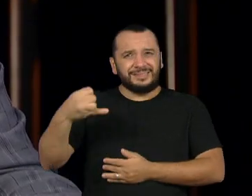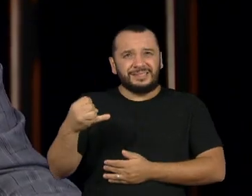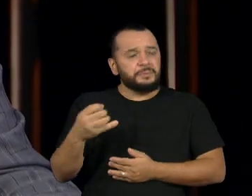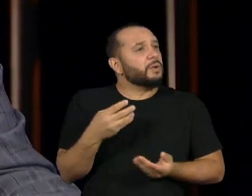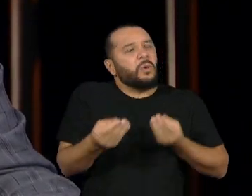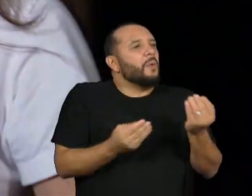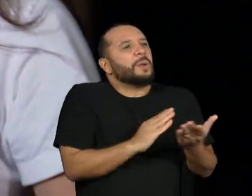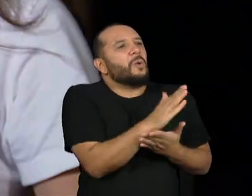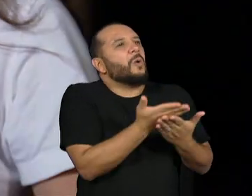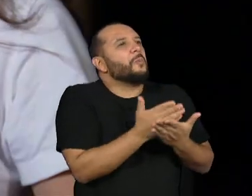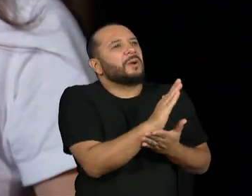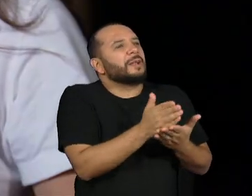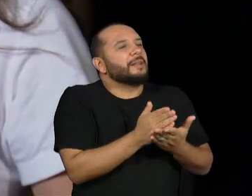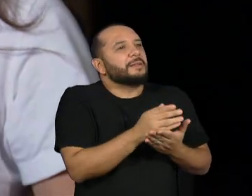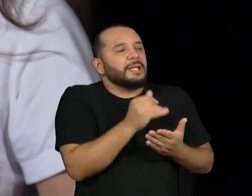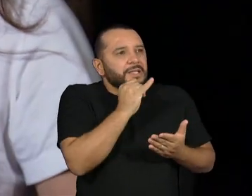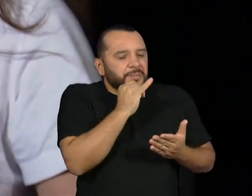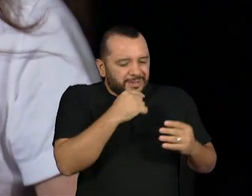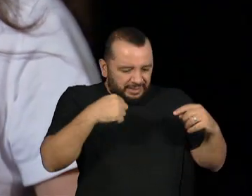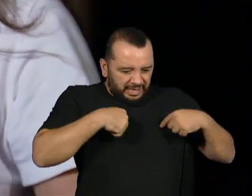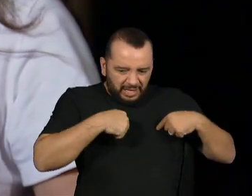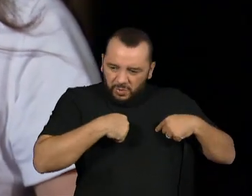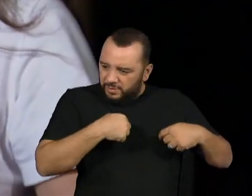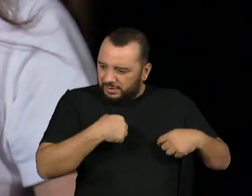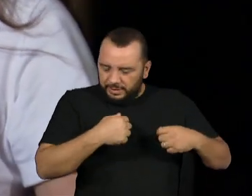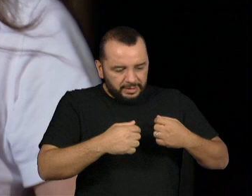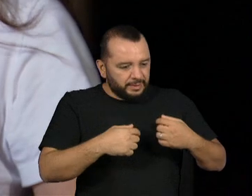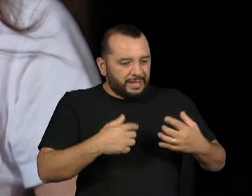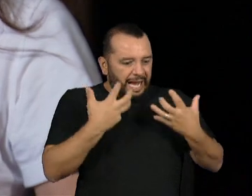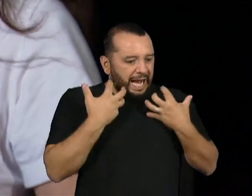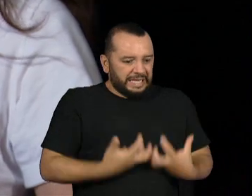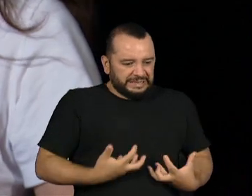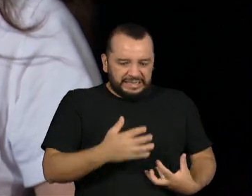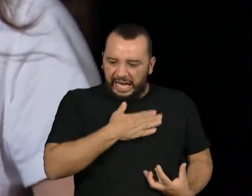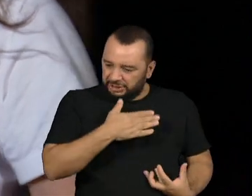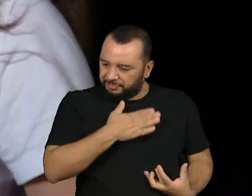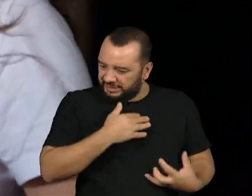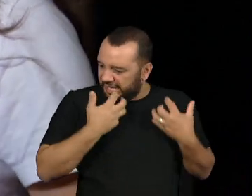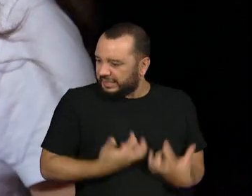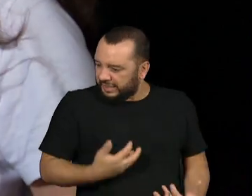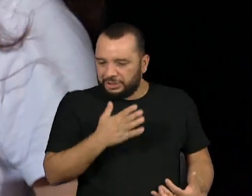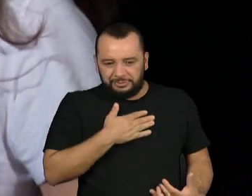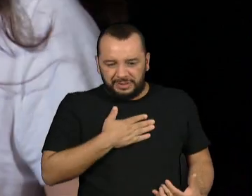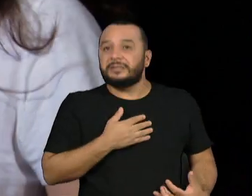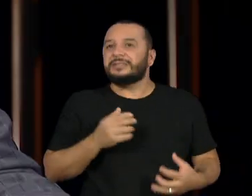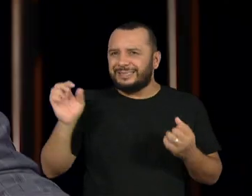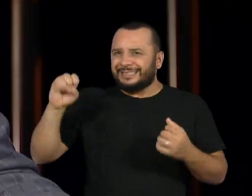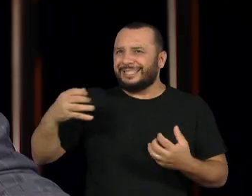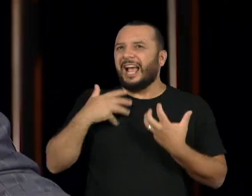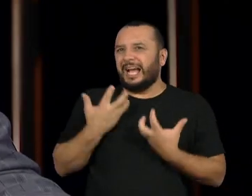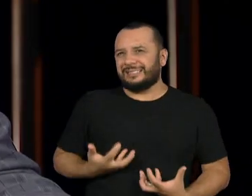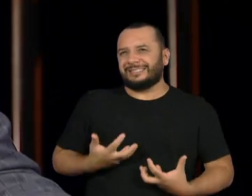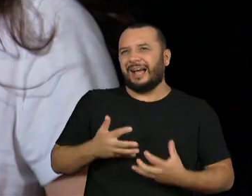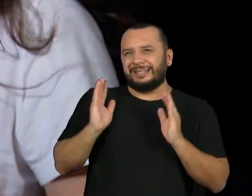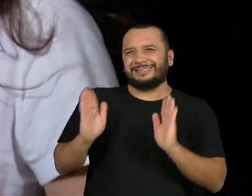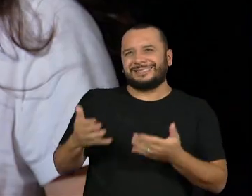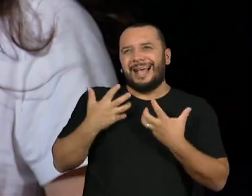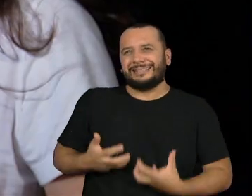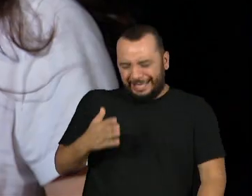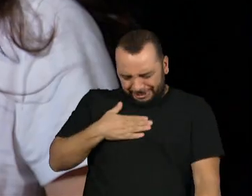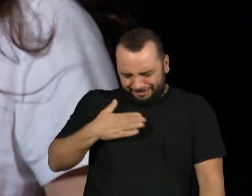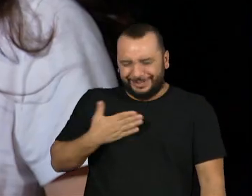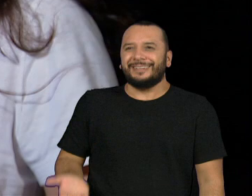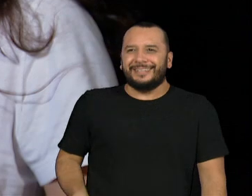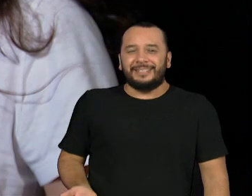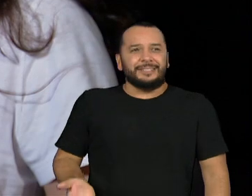nível? Nível de, assim, cansado da minha própria convivência mesmo. Como que é isso?